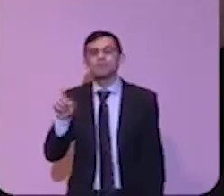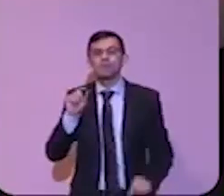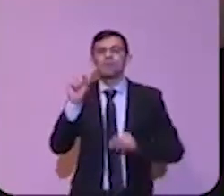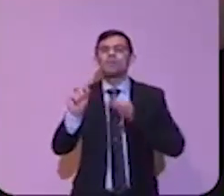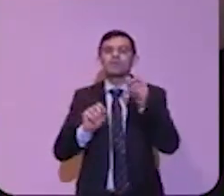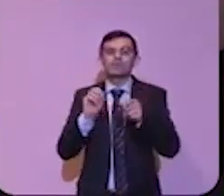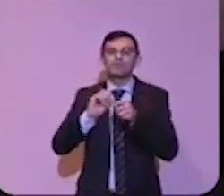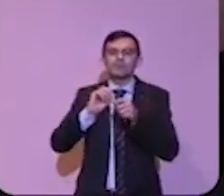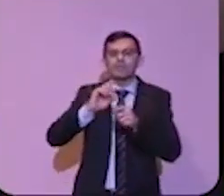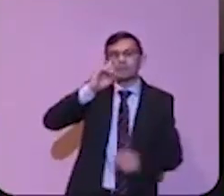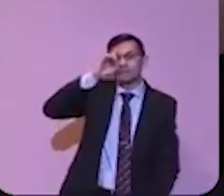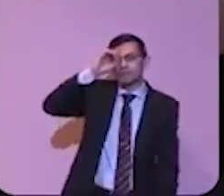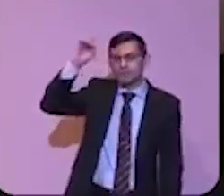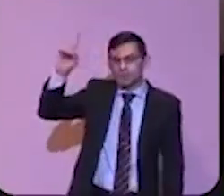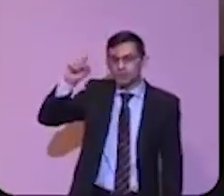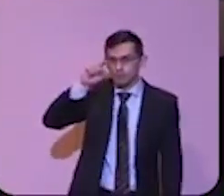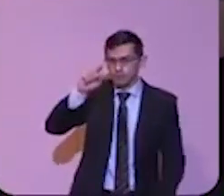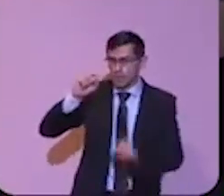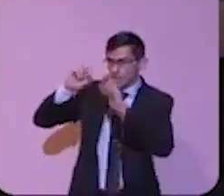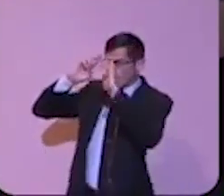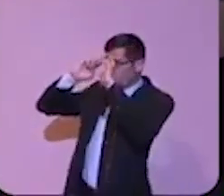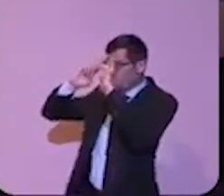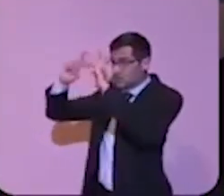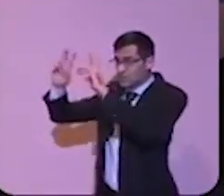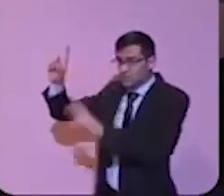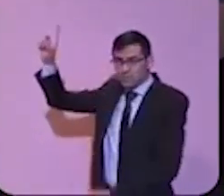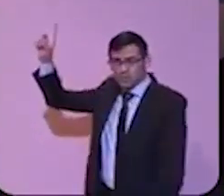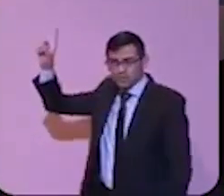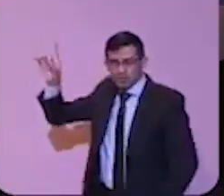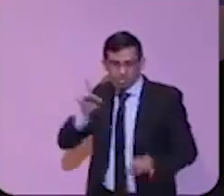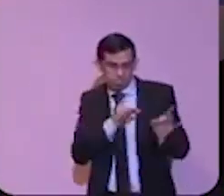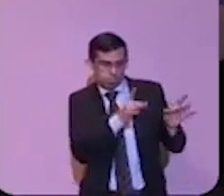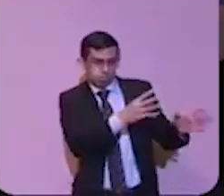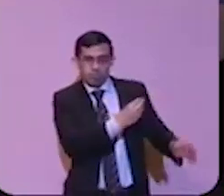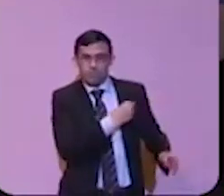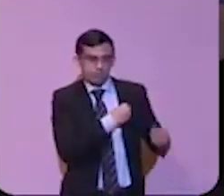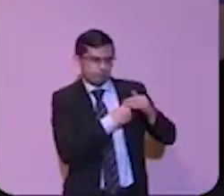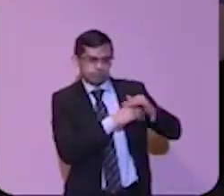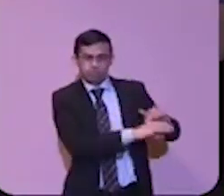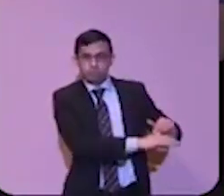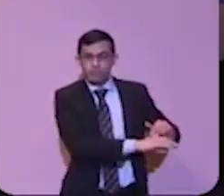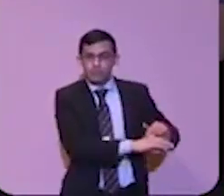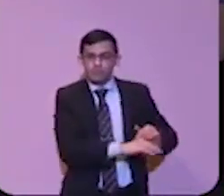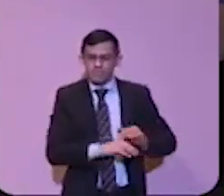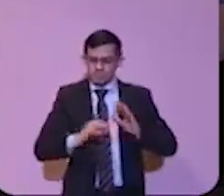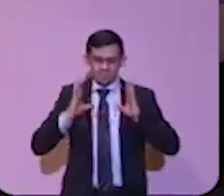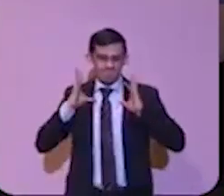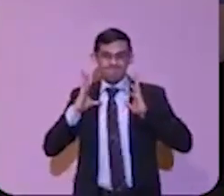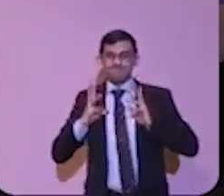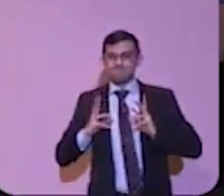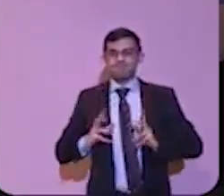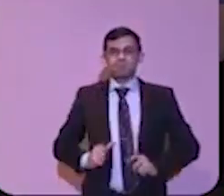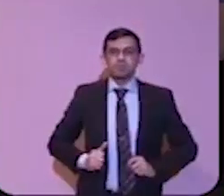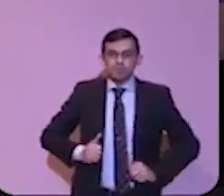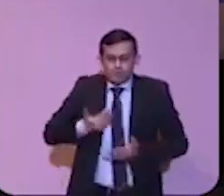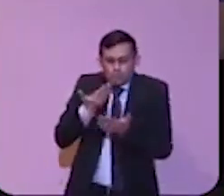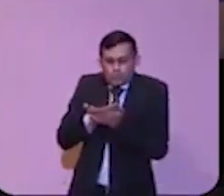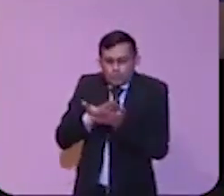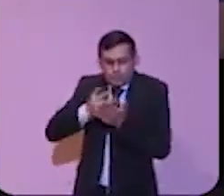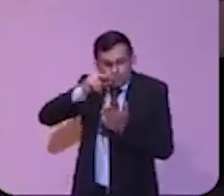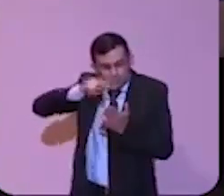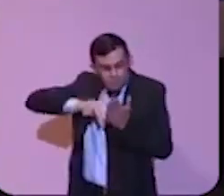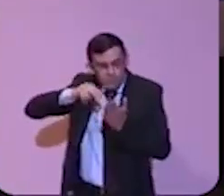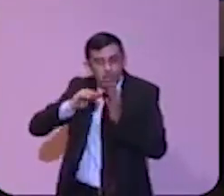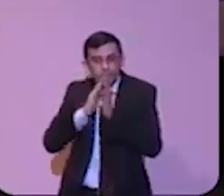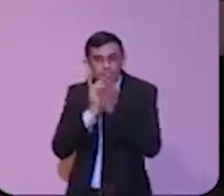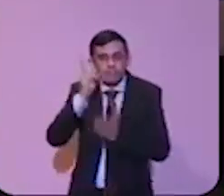dias? Está temendo ao Senhor e abandonando o pecado? E se purificando através da palavra de